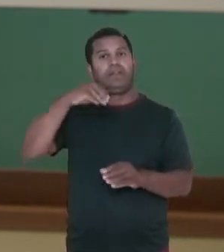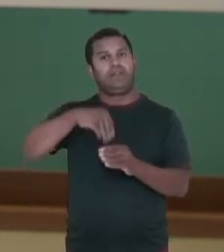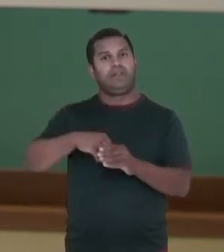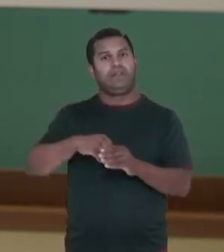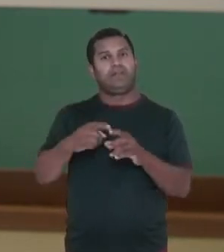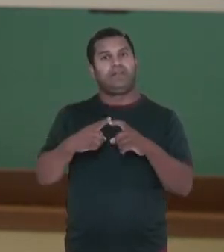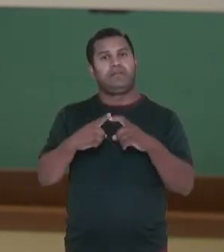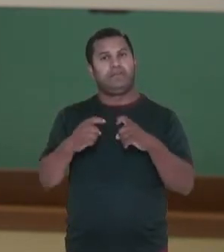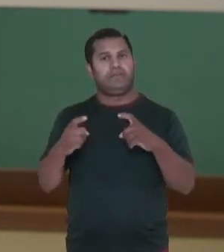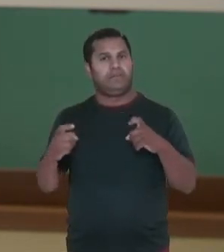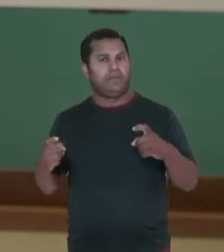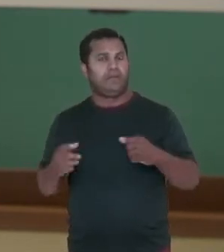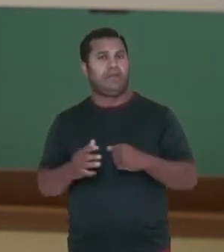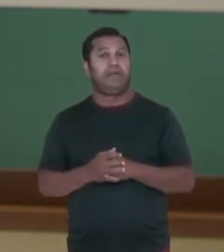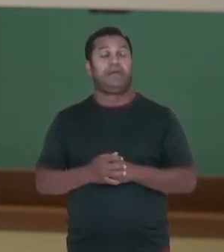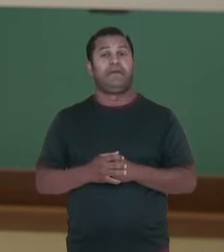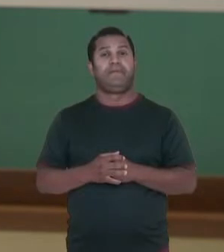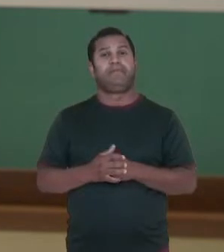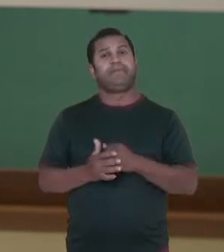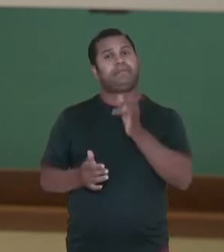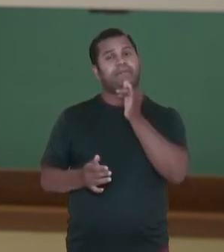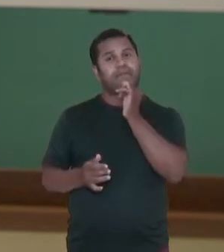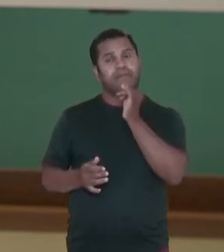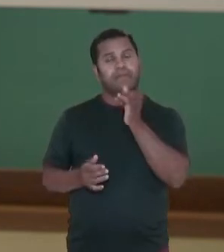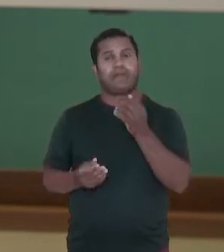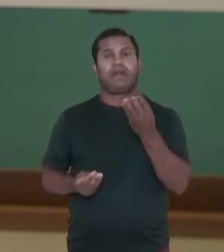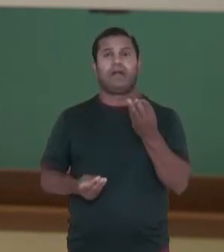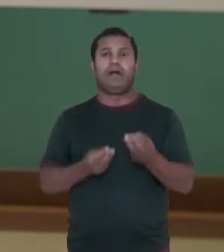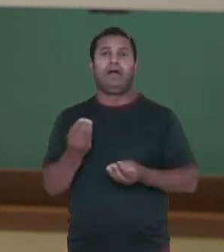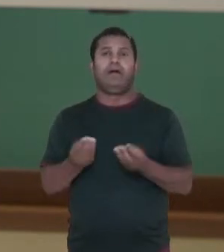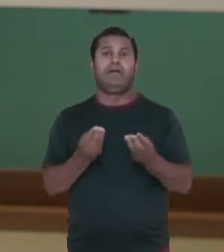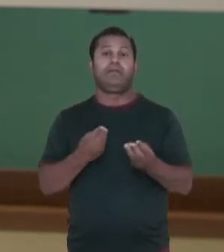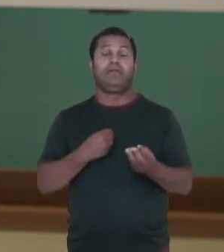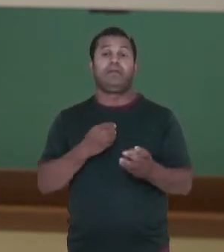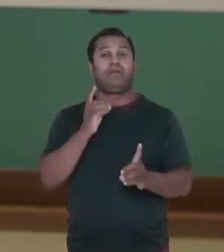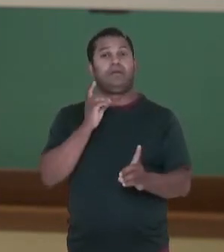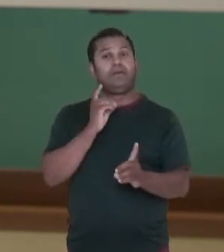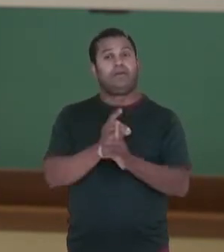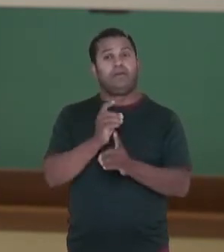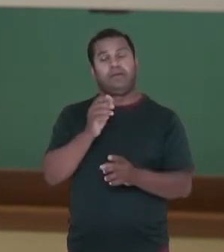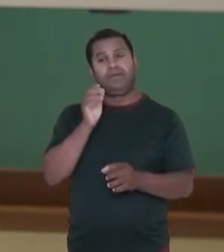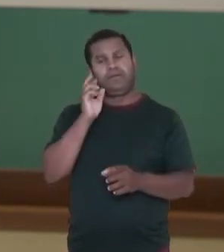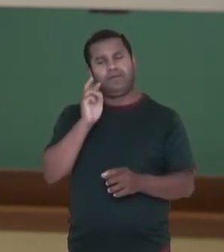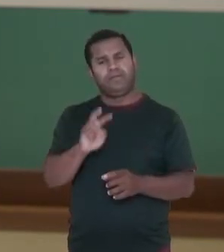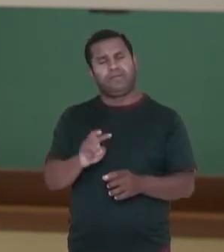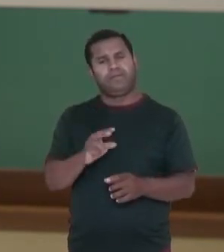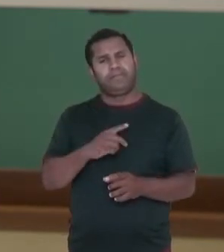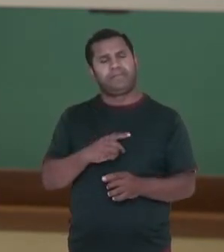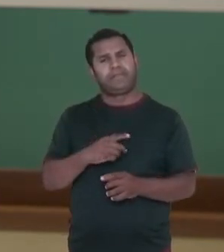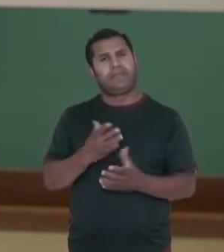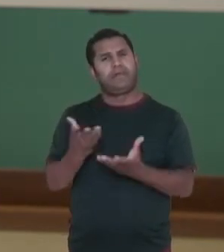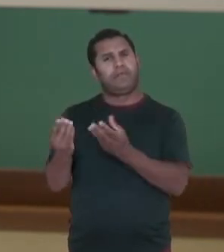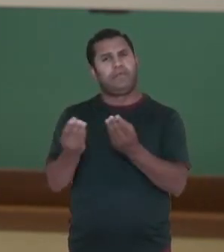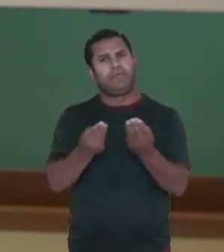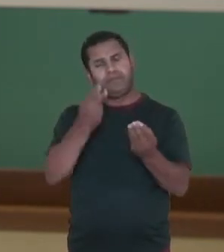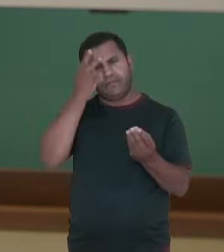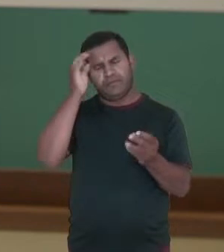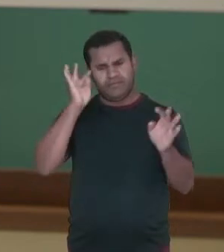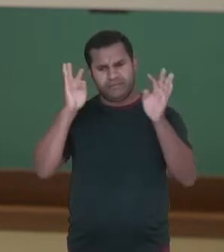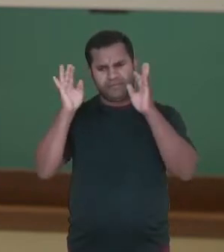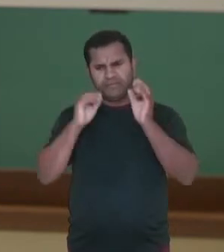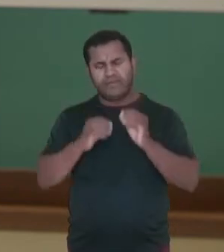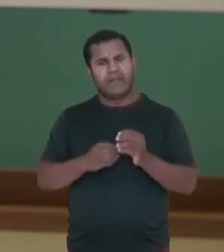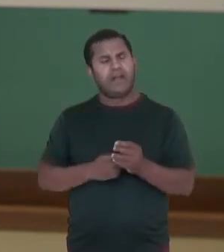diz assim, olha, até onde eu posso fazer testes com humanos? Ou até onde eu posso fazer testes com os seres vivos, né? Será que eu